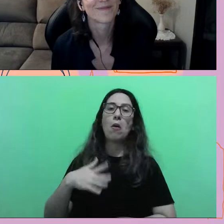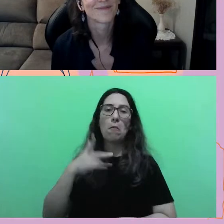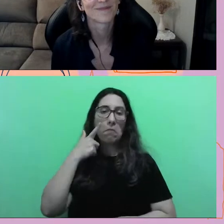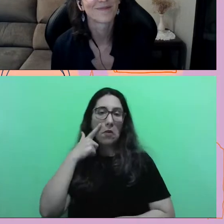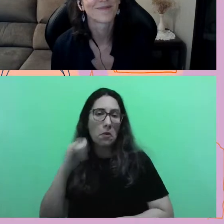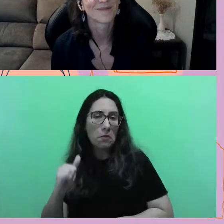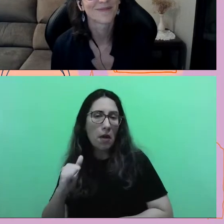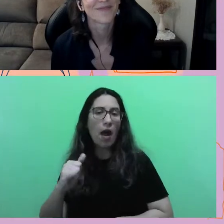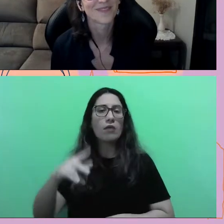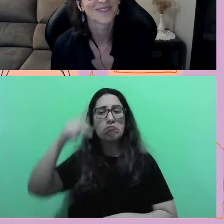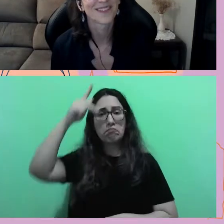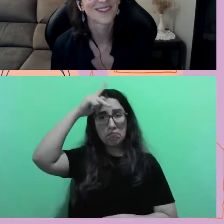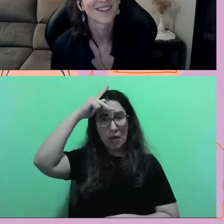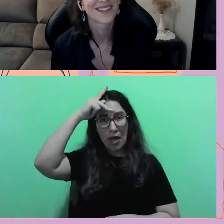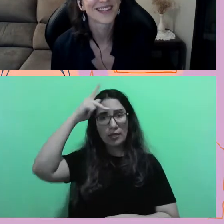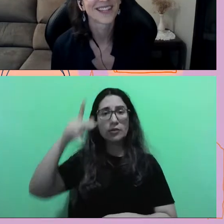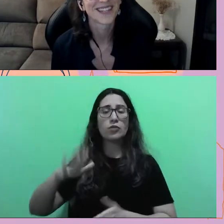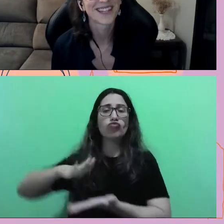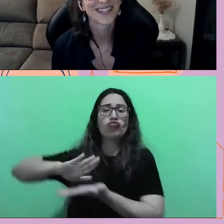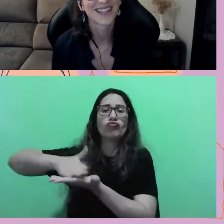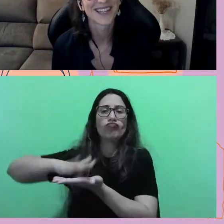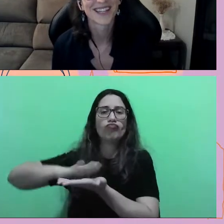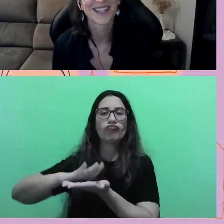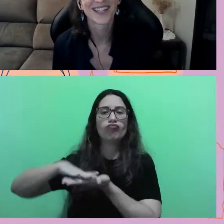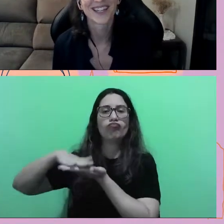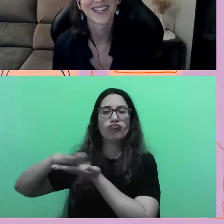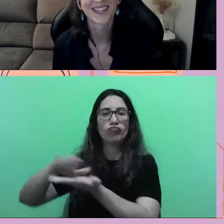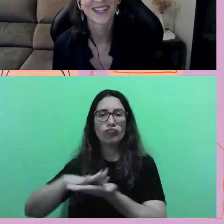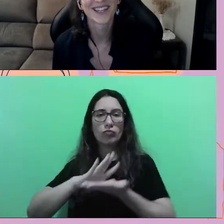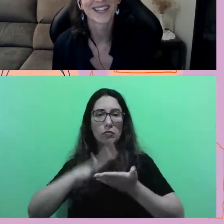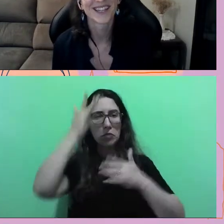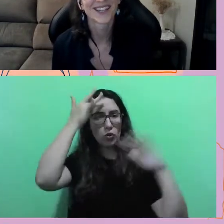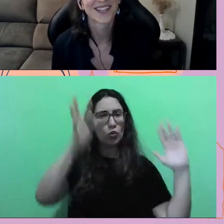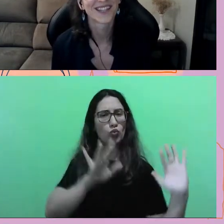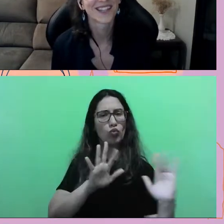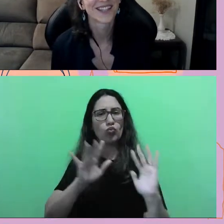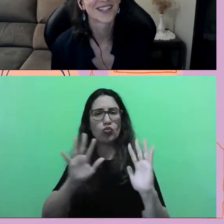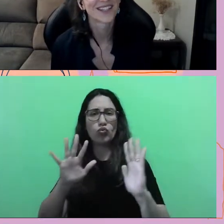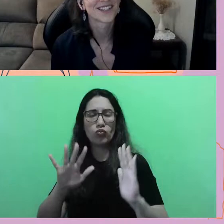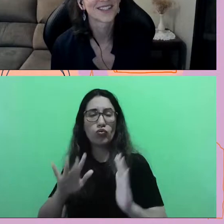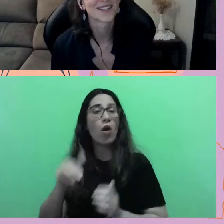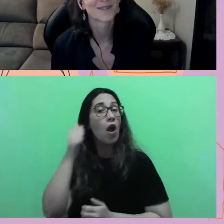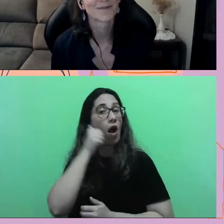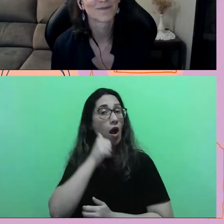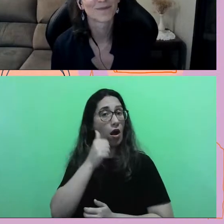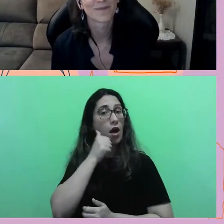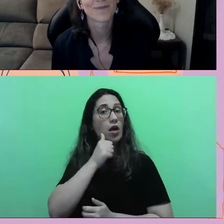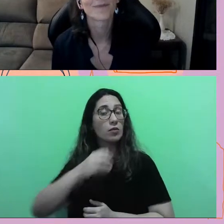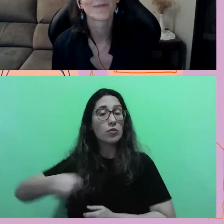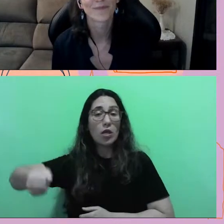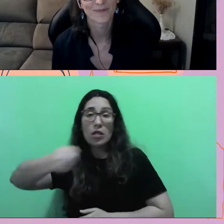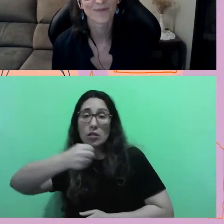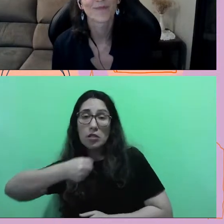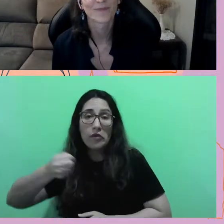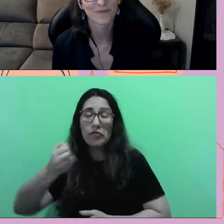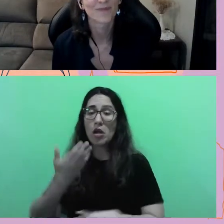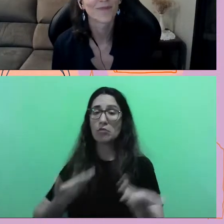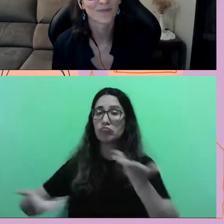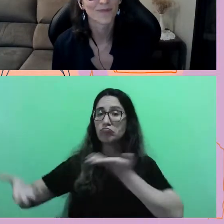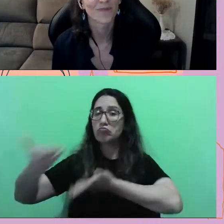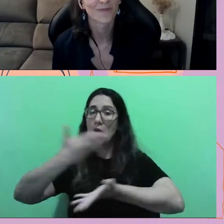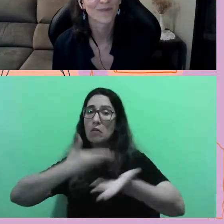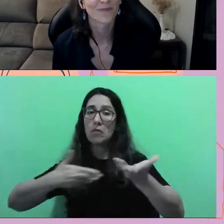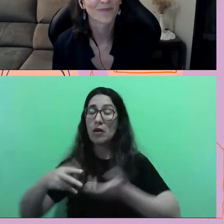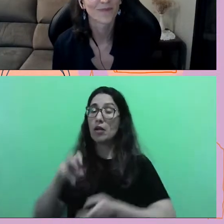hora estava acontecendo um pagode. Juntava os amigos, tinha um pagode, e as mulheres tomavam cerveja, todo mundo tomava cerveja, e eu